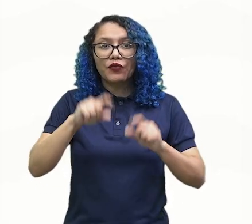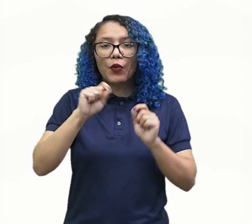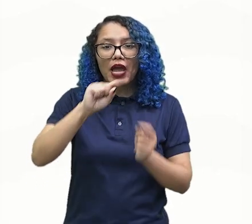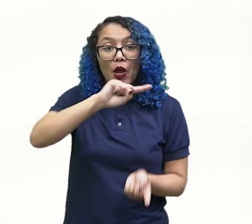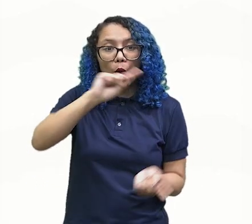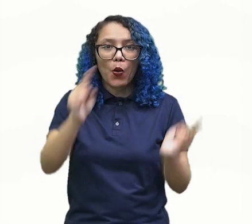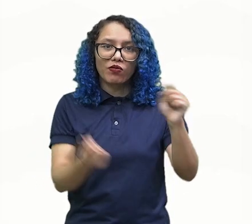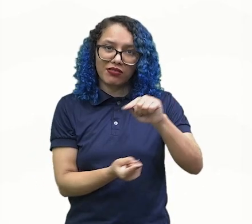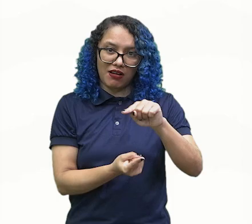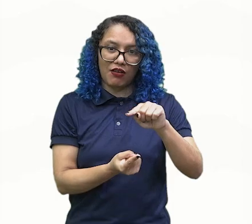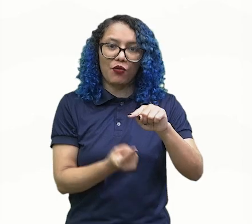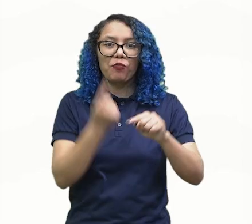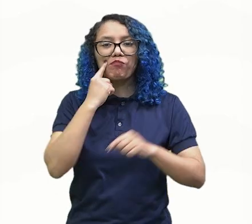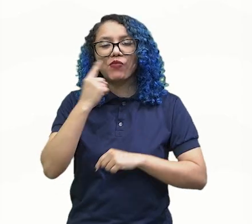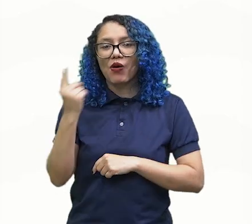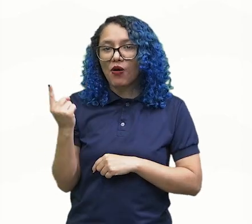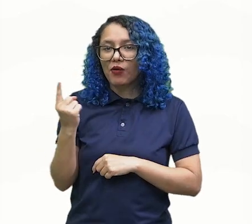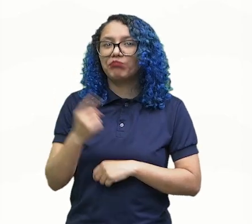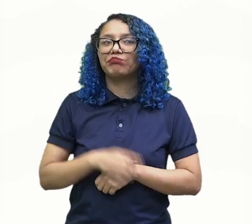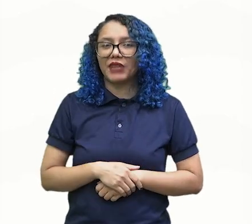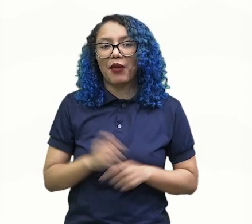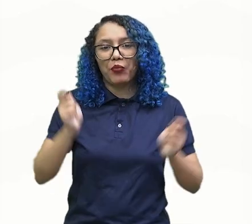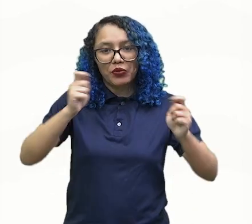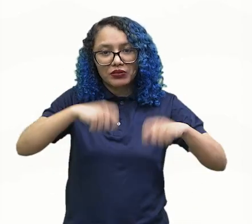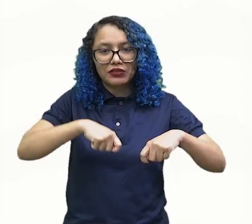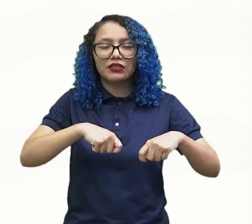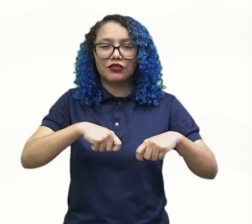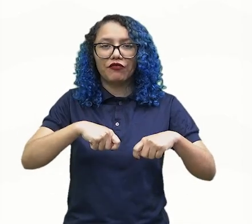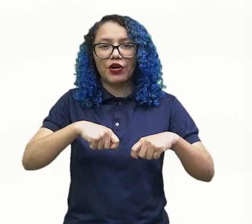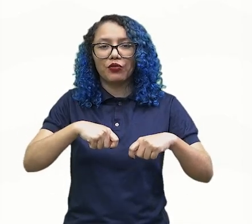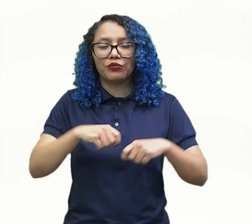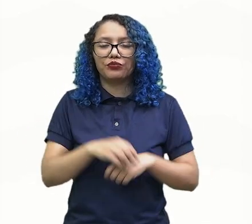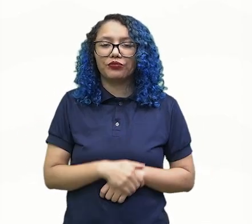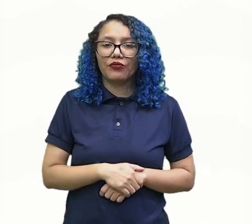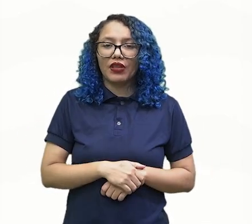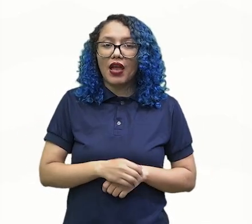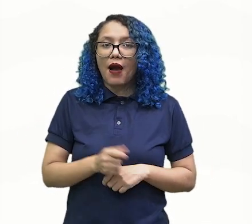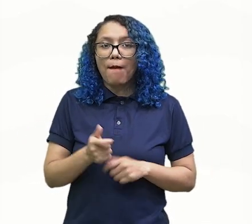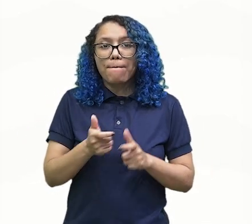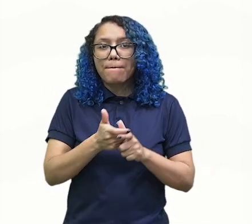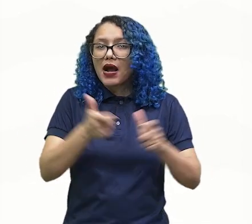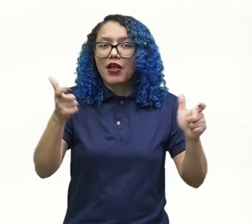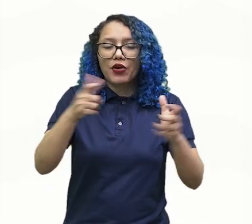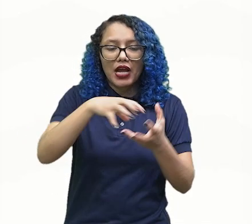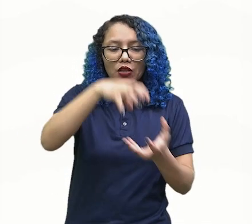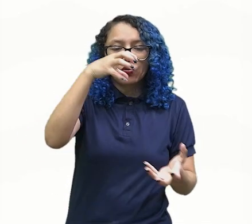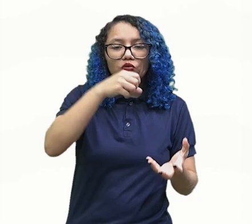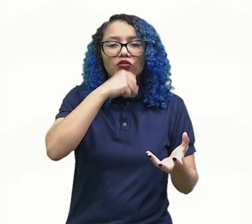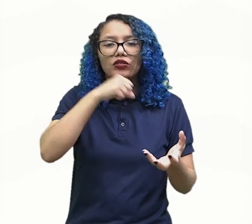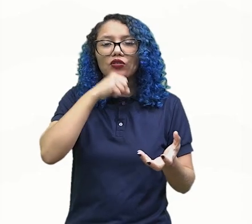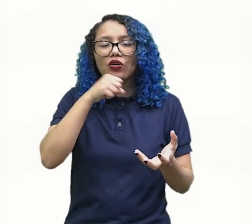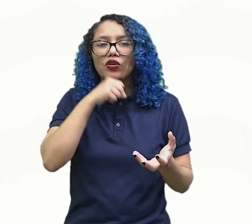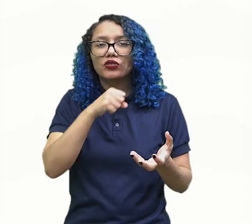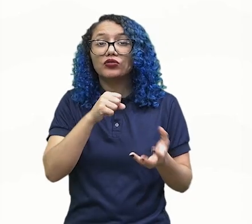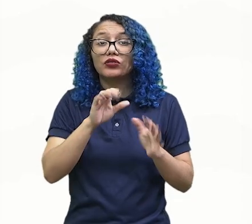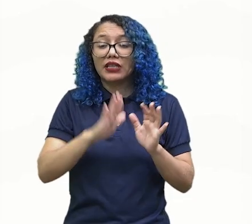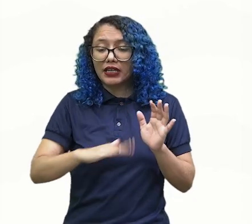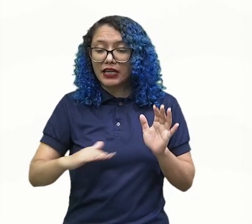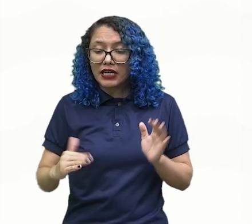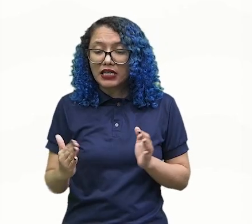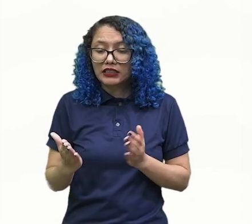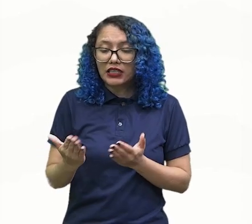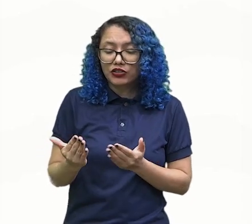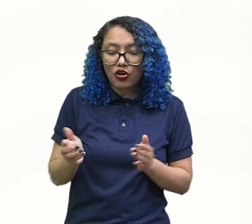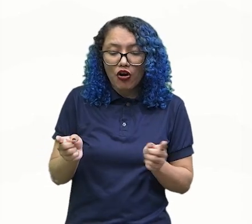inversa, onde a maior quantidade vai ser a de adultos para idosos e a menor para a